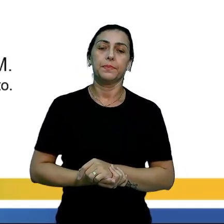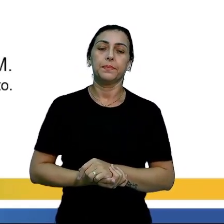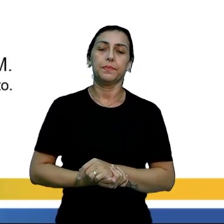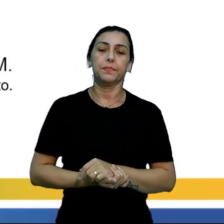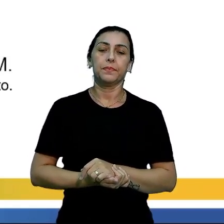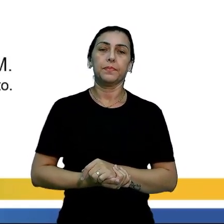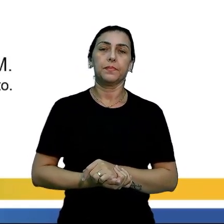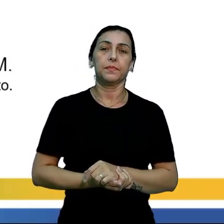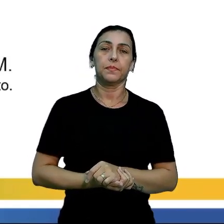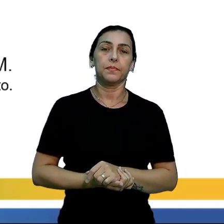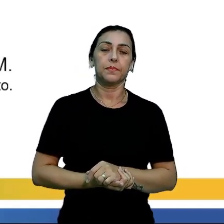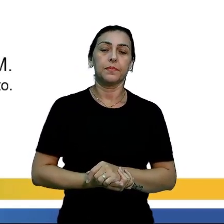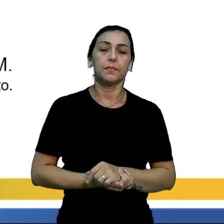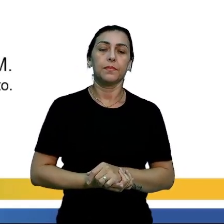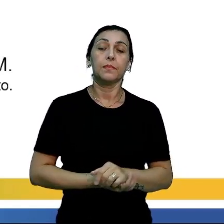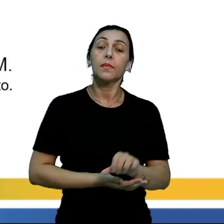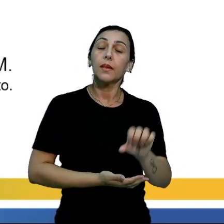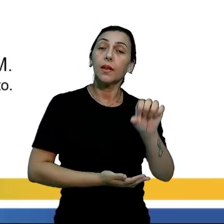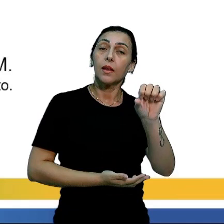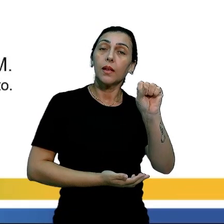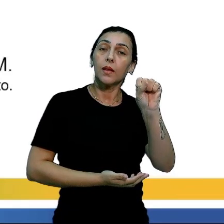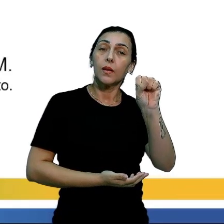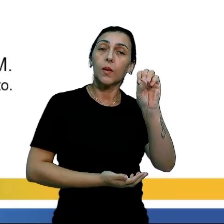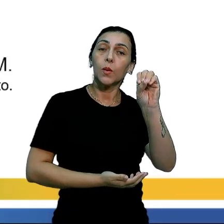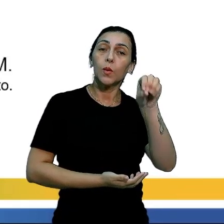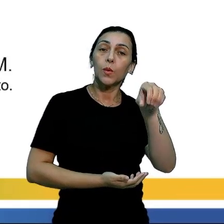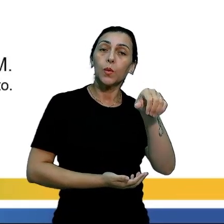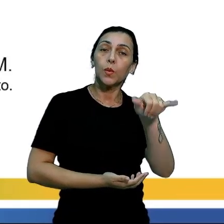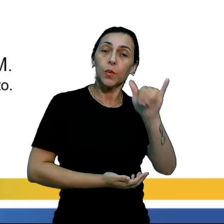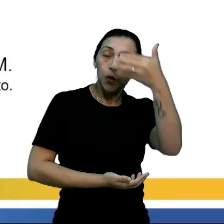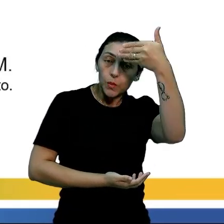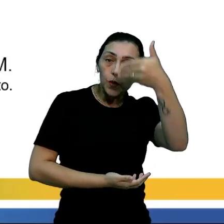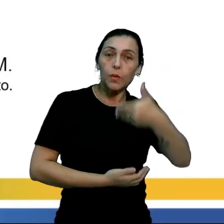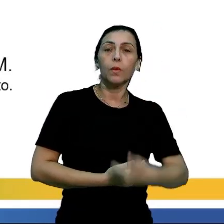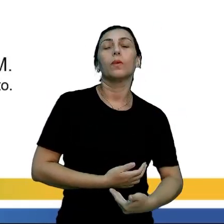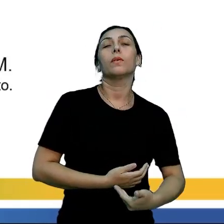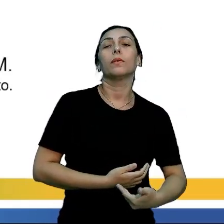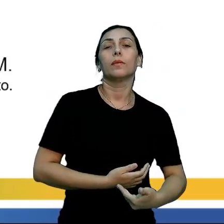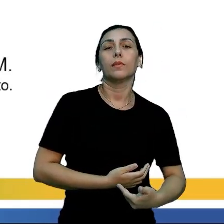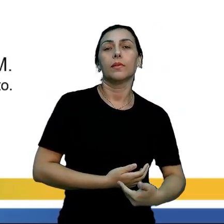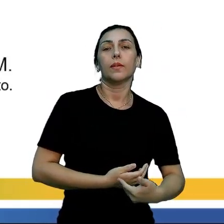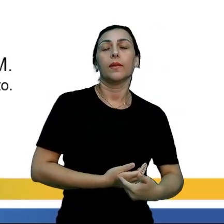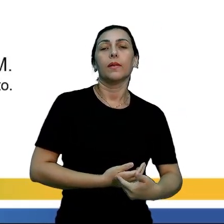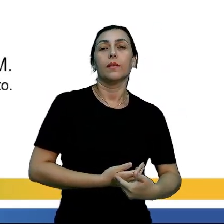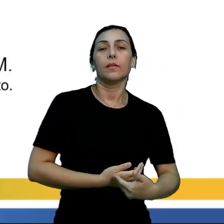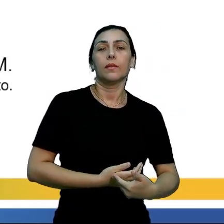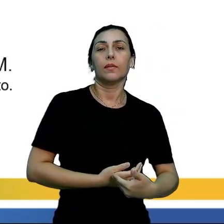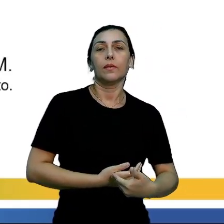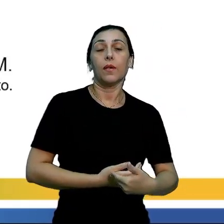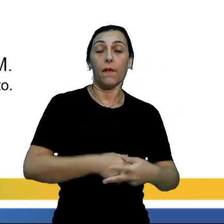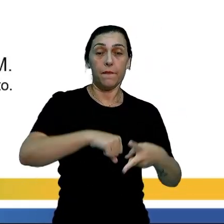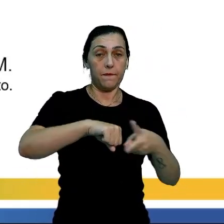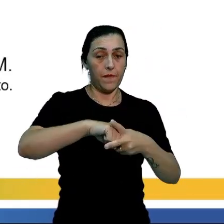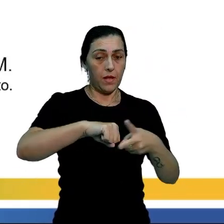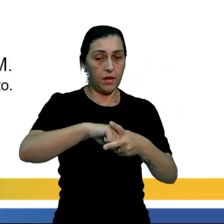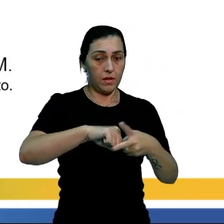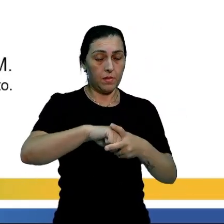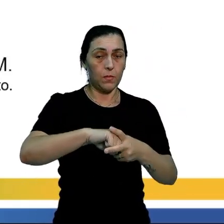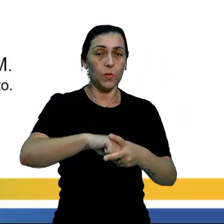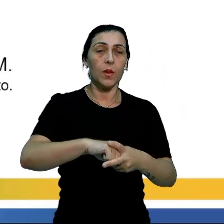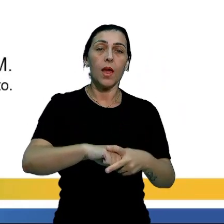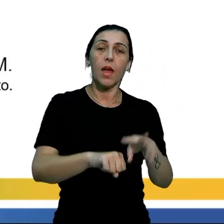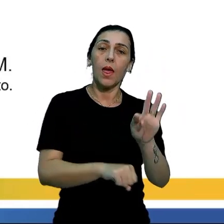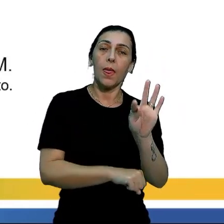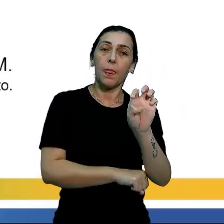E aí, galera, nós temos também algumas construções verbais, né? Verbo ser, haver. Então,